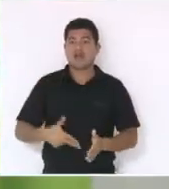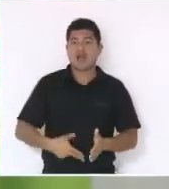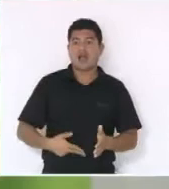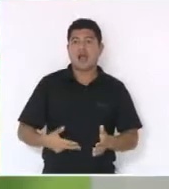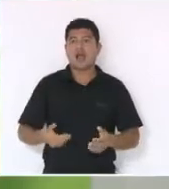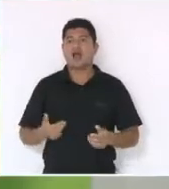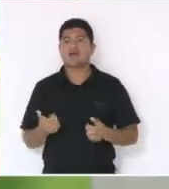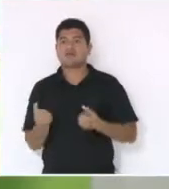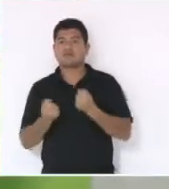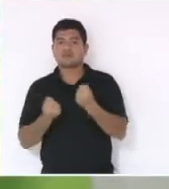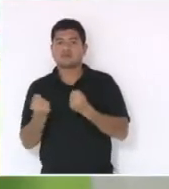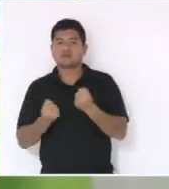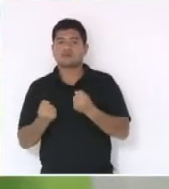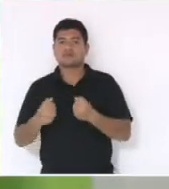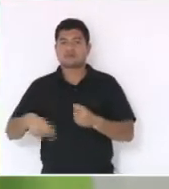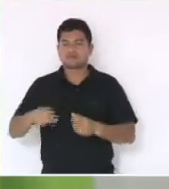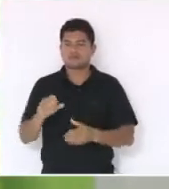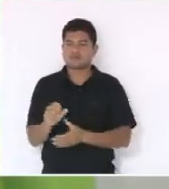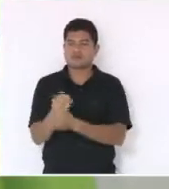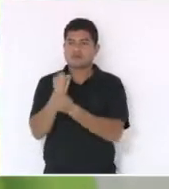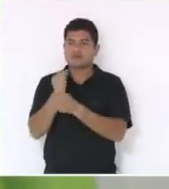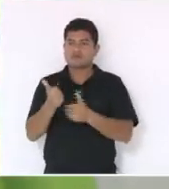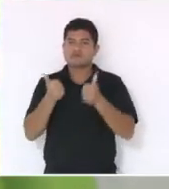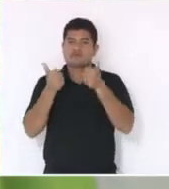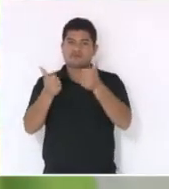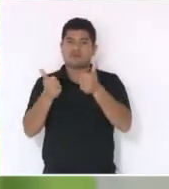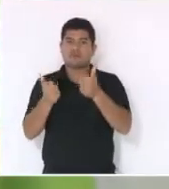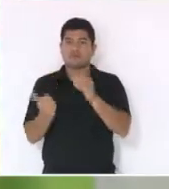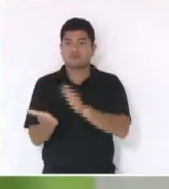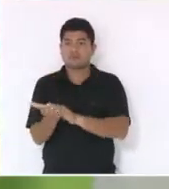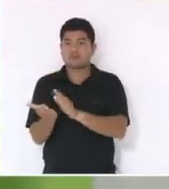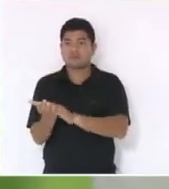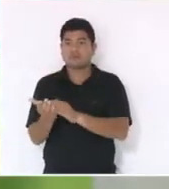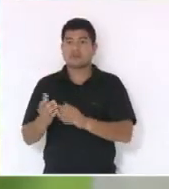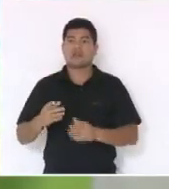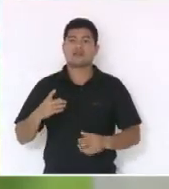boa segurança. Parabenizar o delegado-geral Marcos Ghisoni,